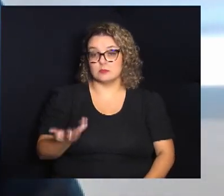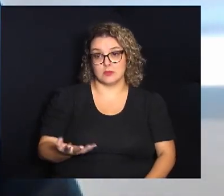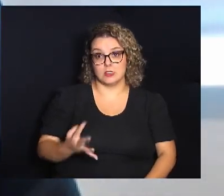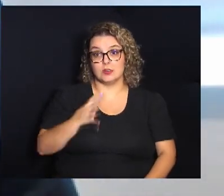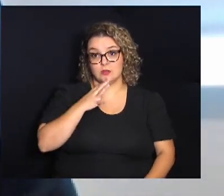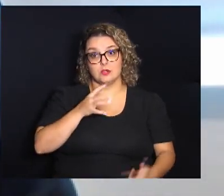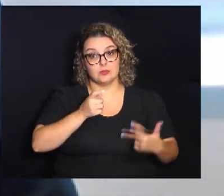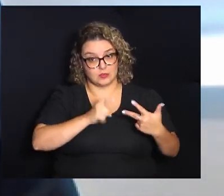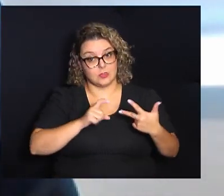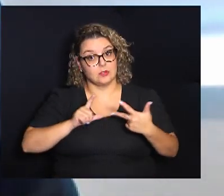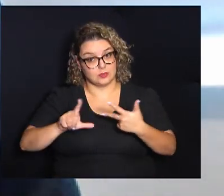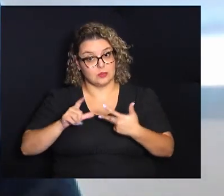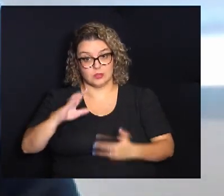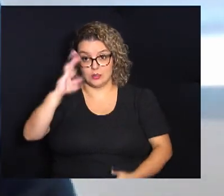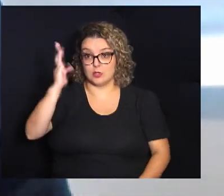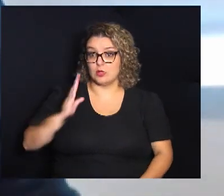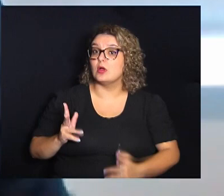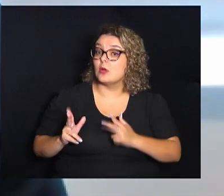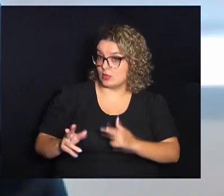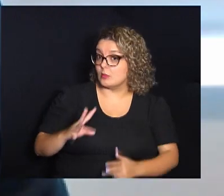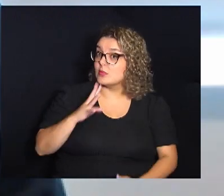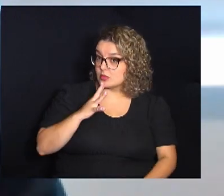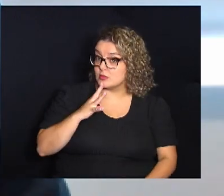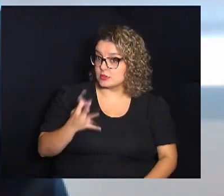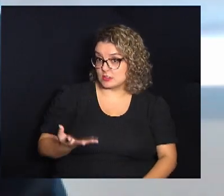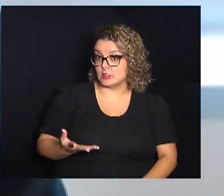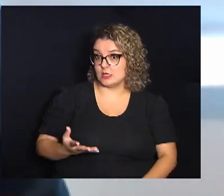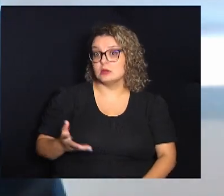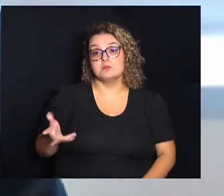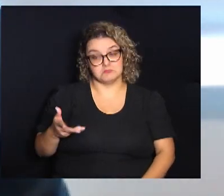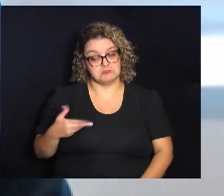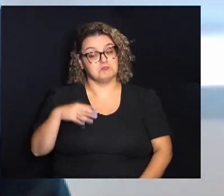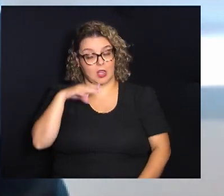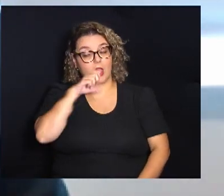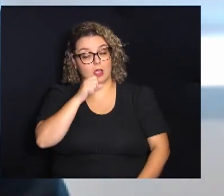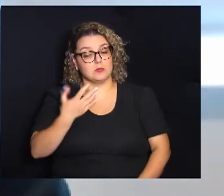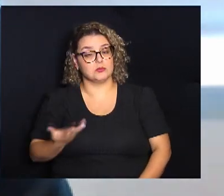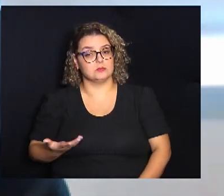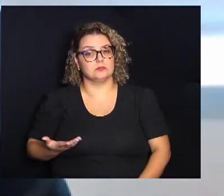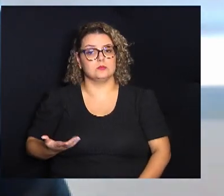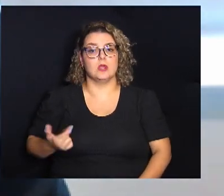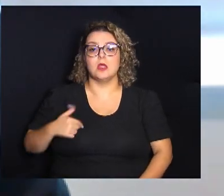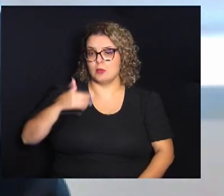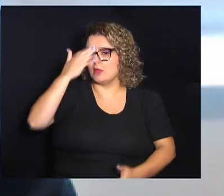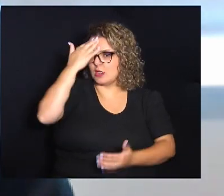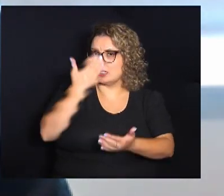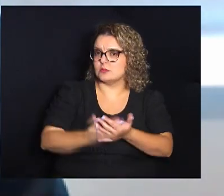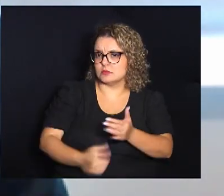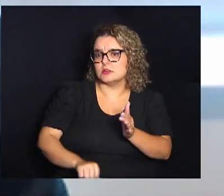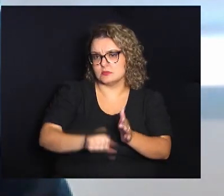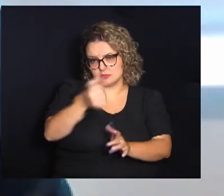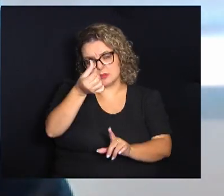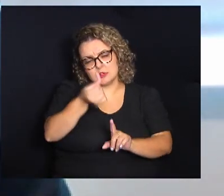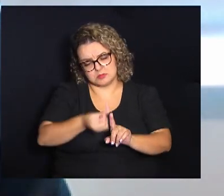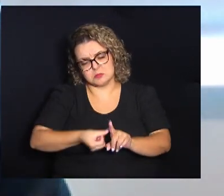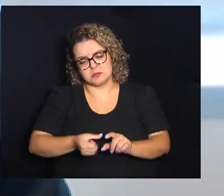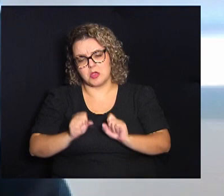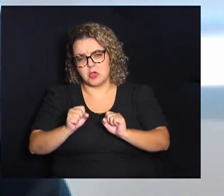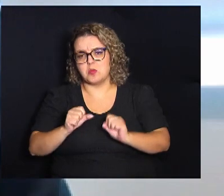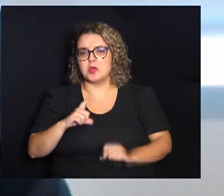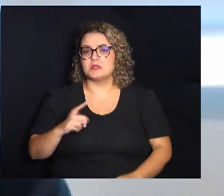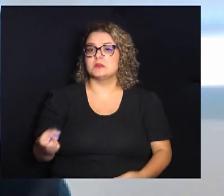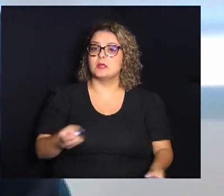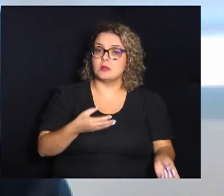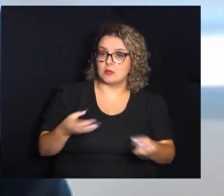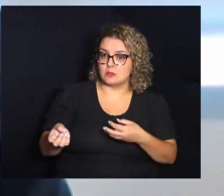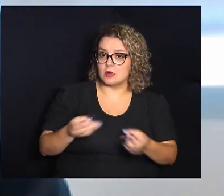executivo e o legislativo brasileiro como a gente conhece, está indo até que rápido. Então eu acredito que ainda nesse primeiro semestre a gente tem alguma novidade